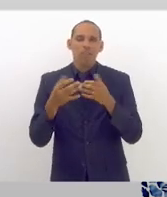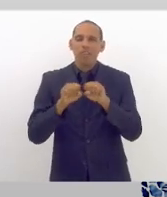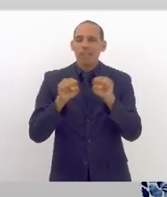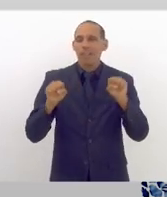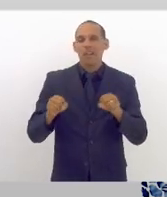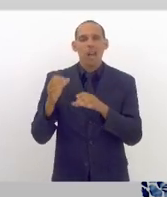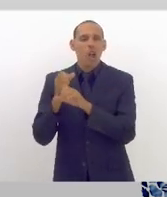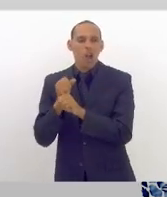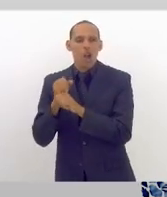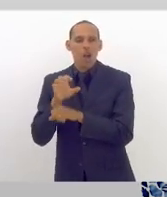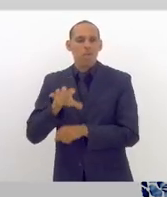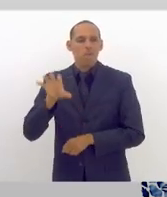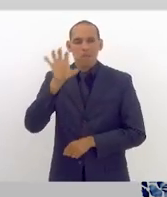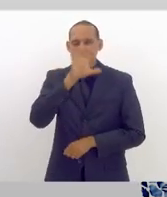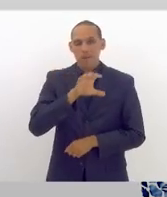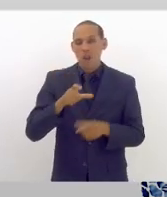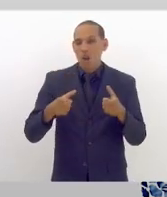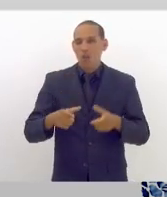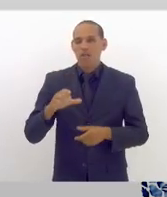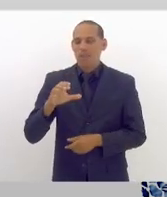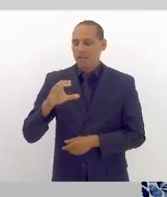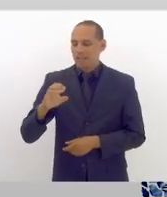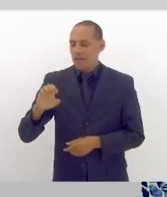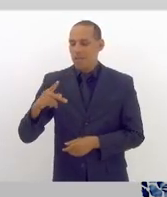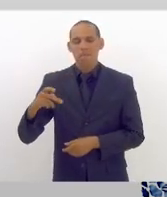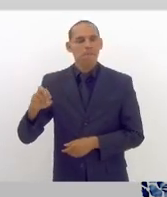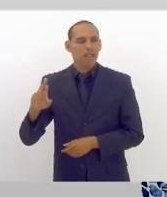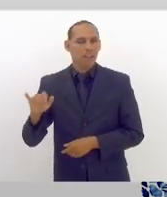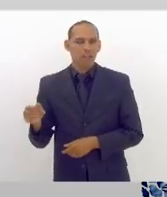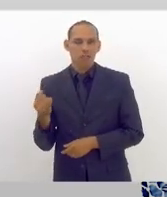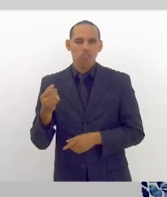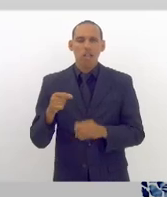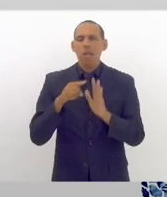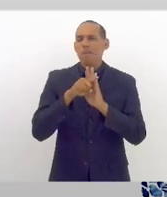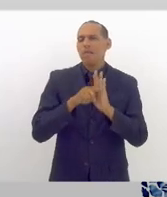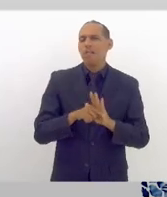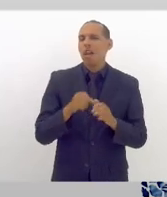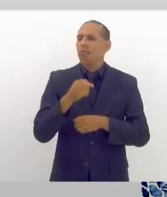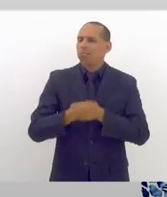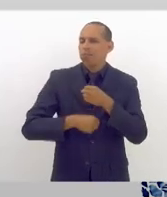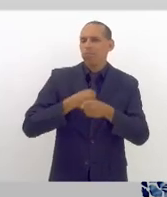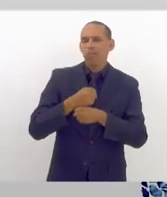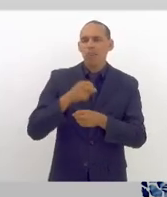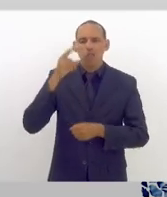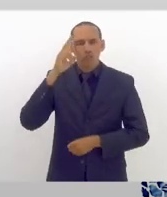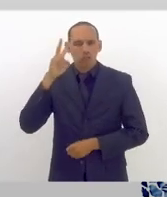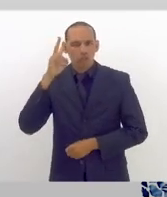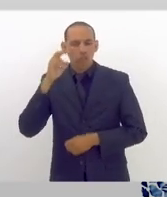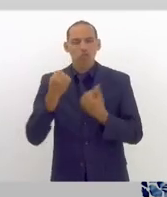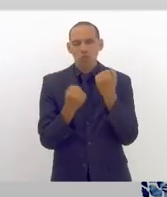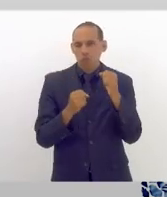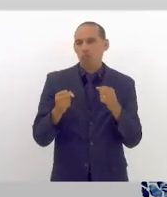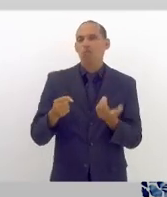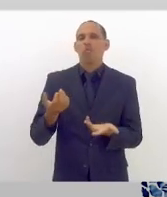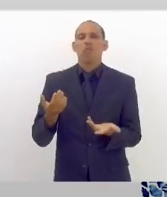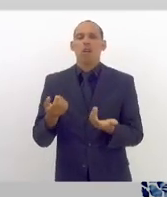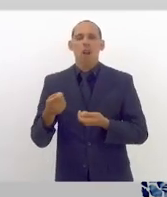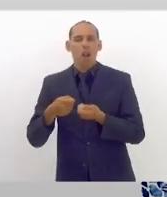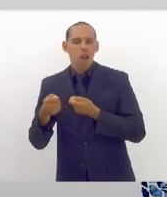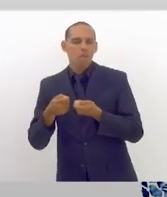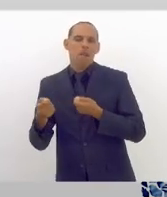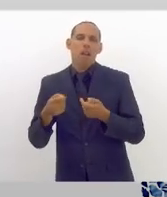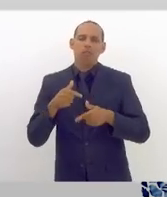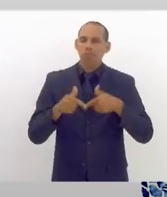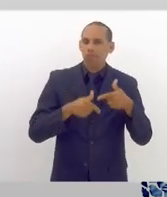estavam disponíveis no CPF de pesquisa anual de indústria começa serviço indústria da construção do IBGE pesquisa Nacional